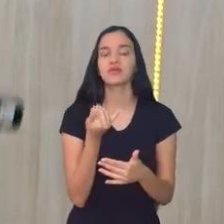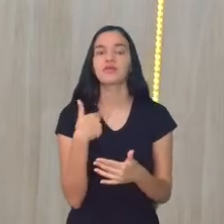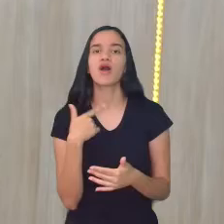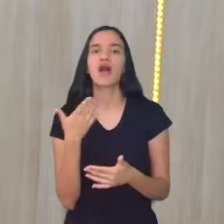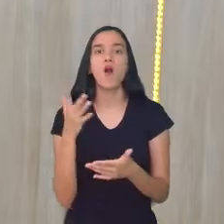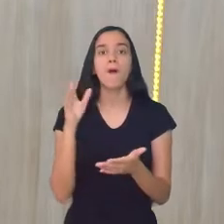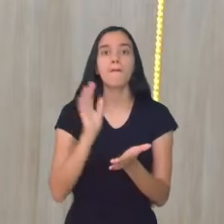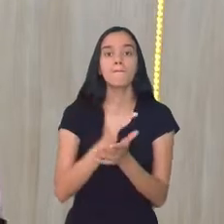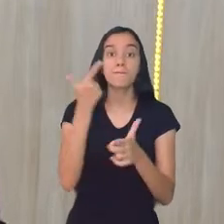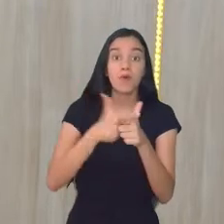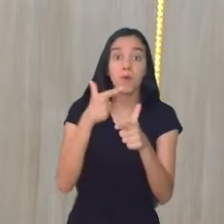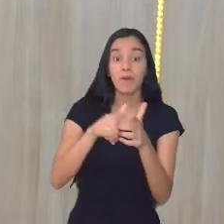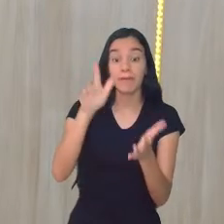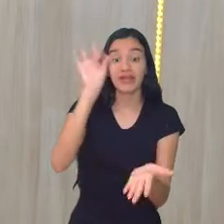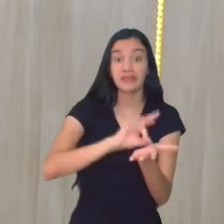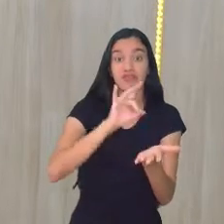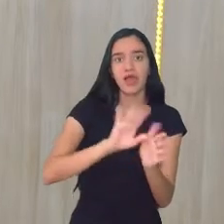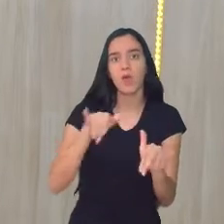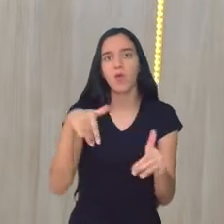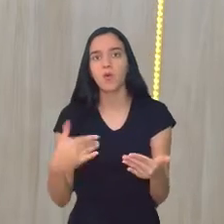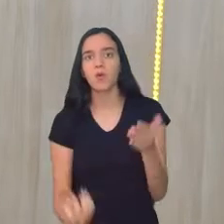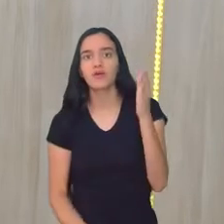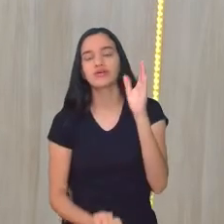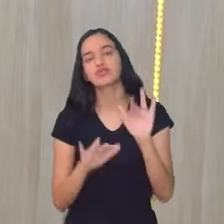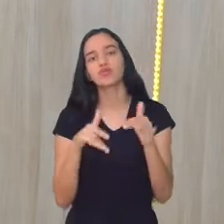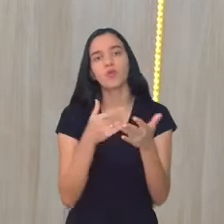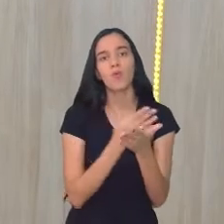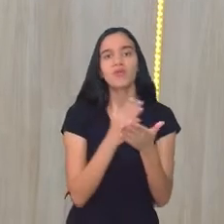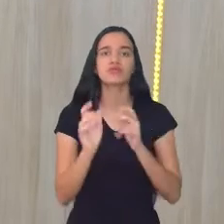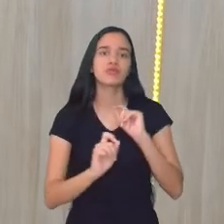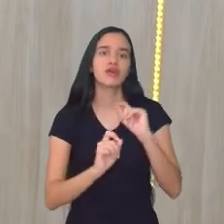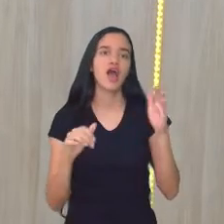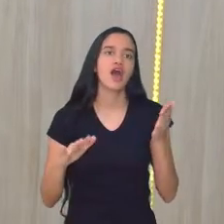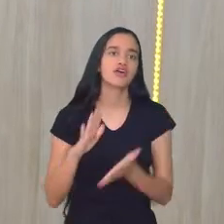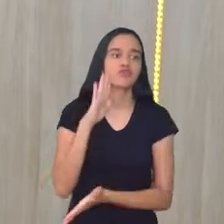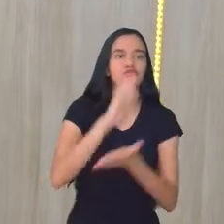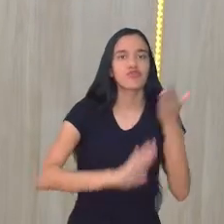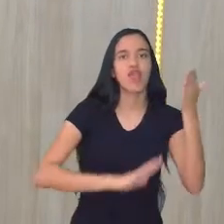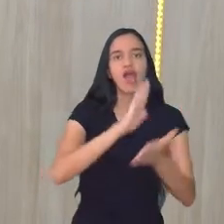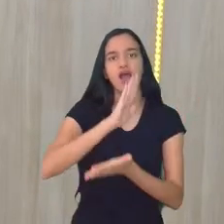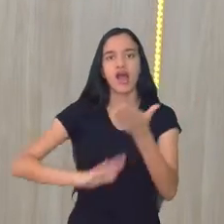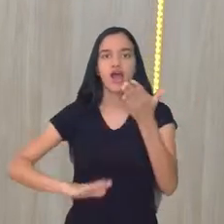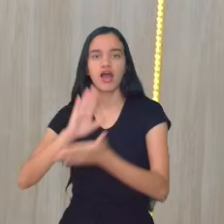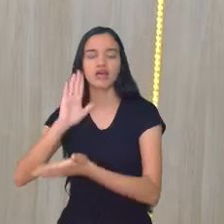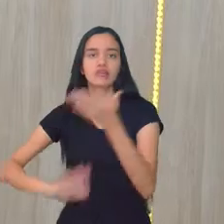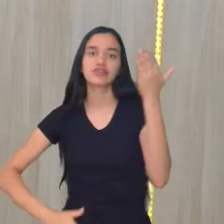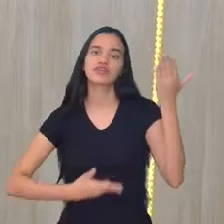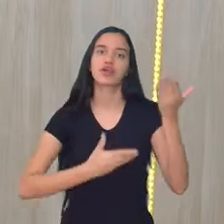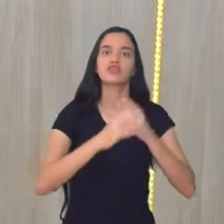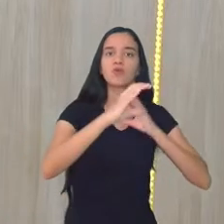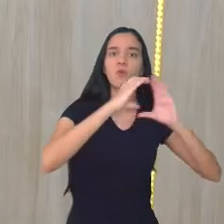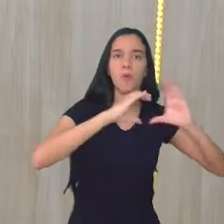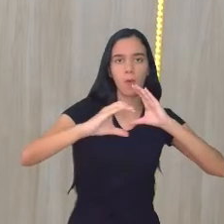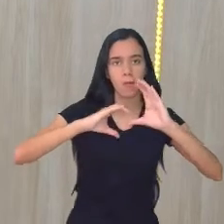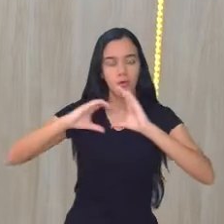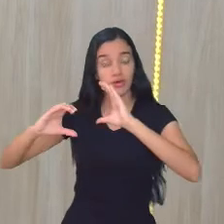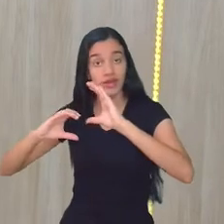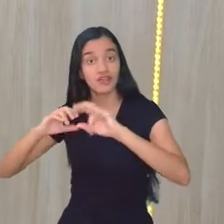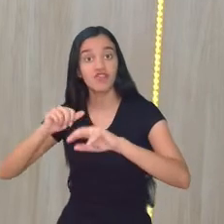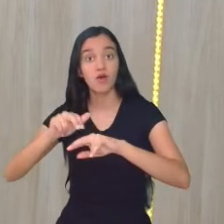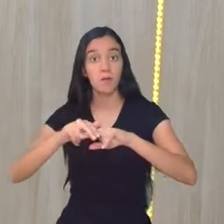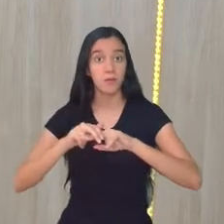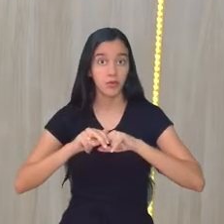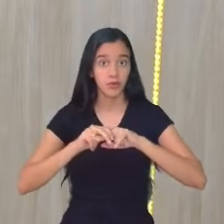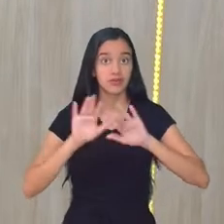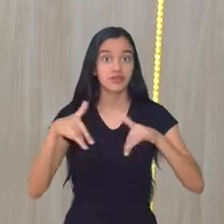de fato quando eles começaram as viagens e eles se comunicavam. Por isso,